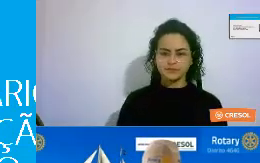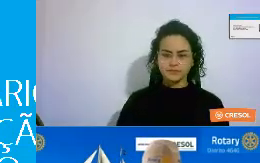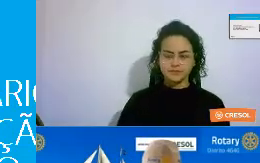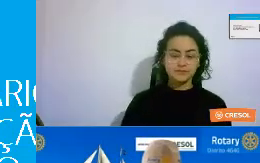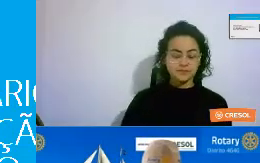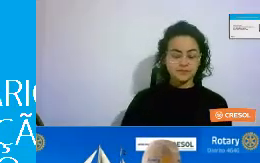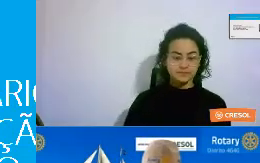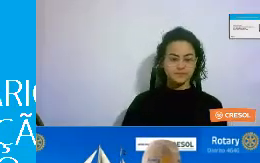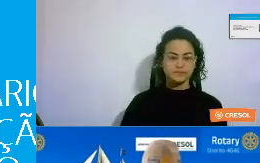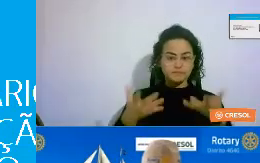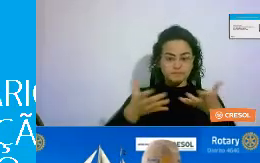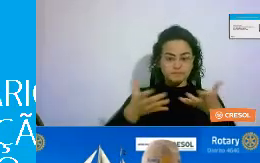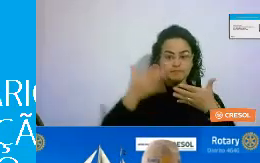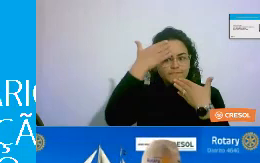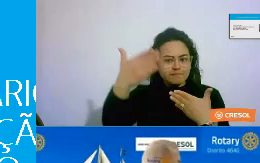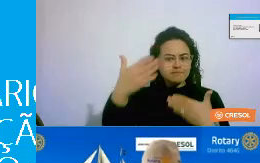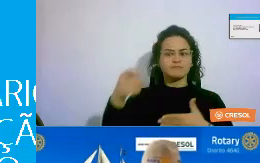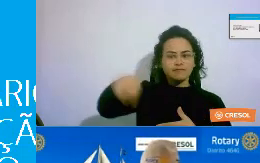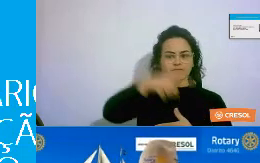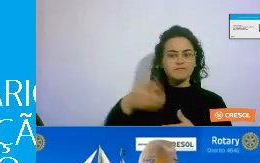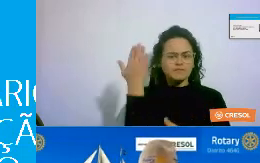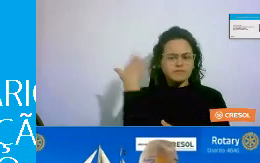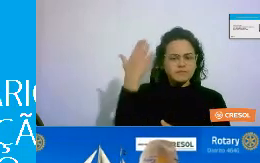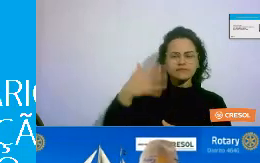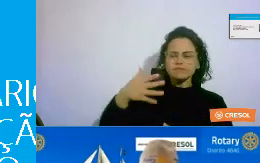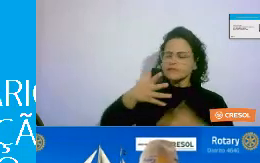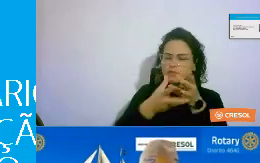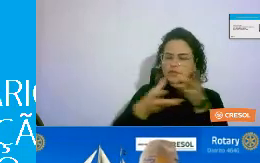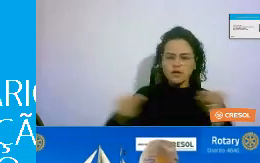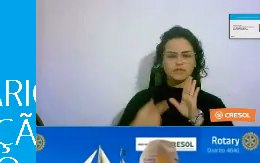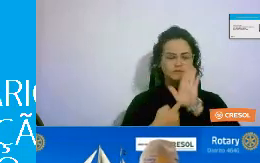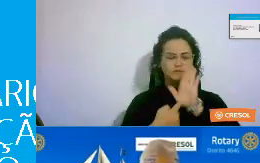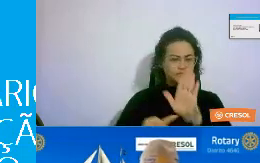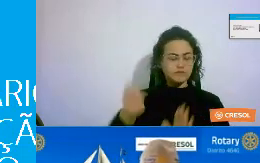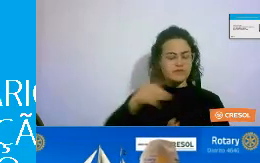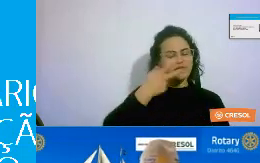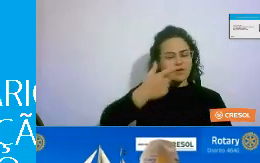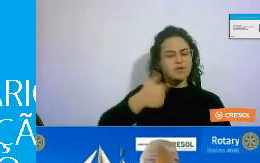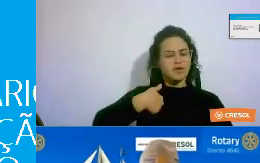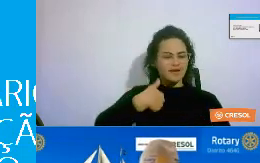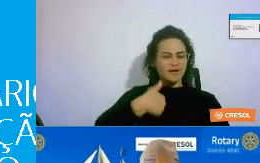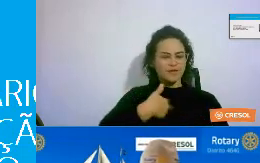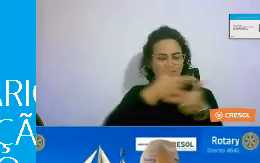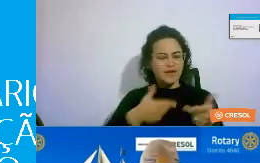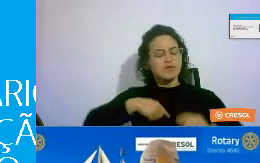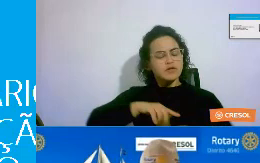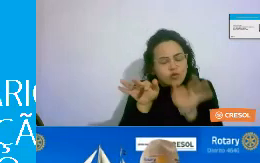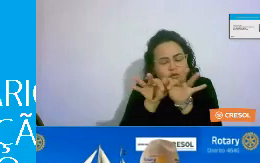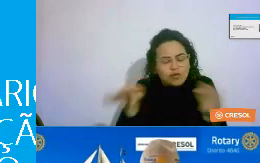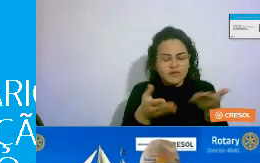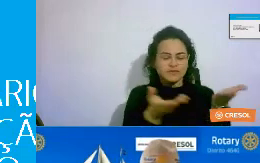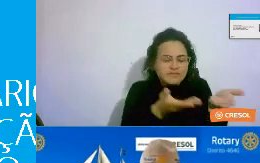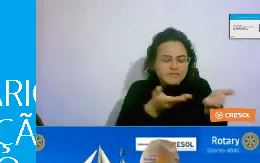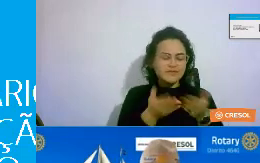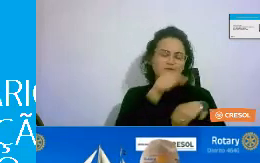palavras maravilhosas que você acabou de mencionar a meu respeito, que humildemente eu recebo tudo isso